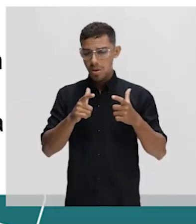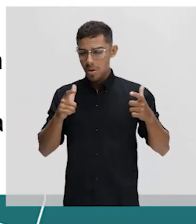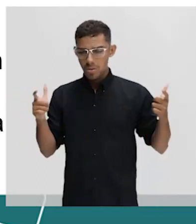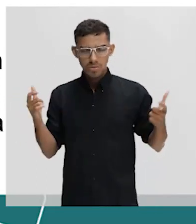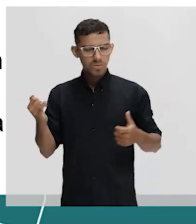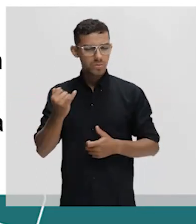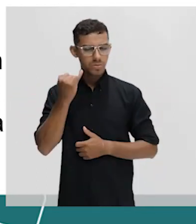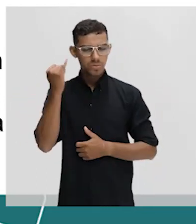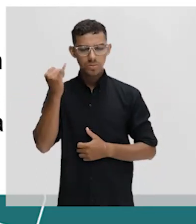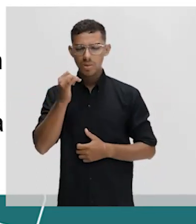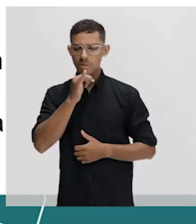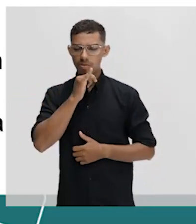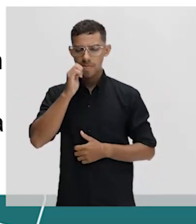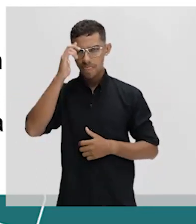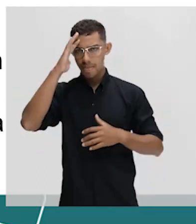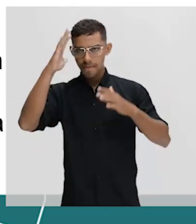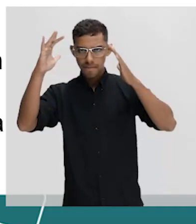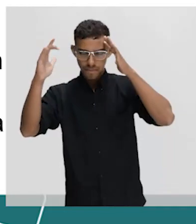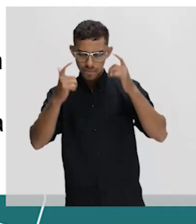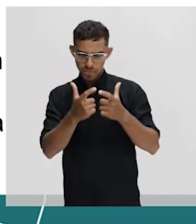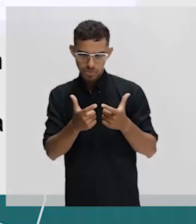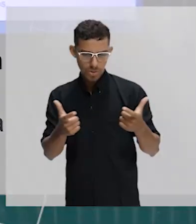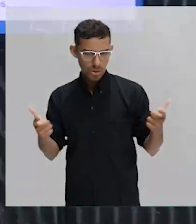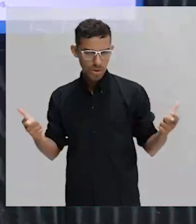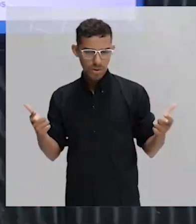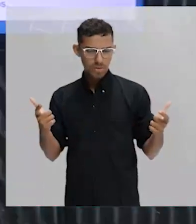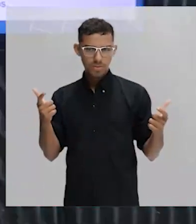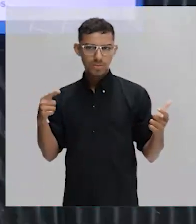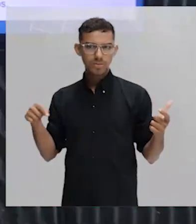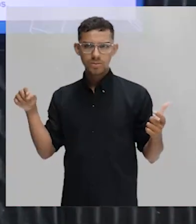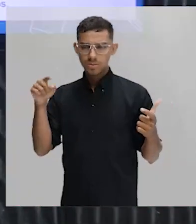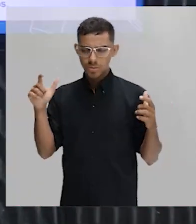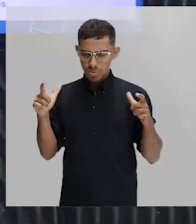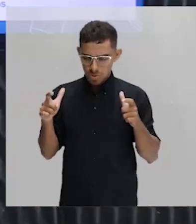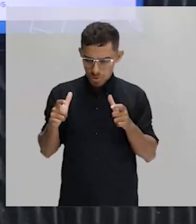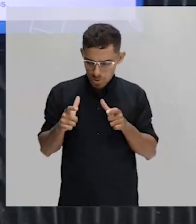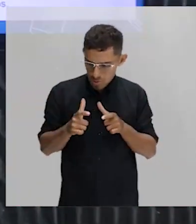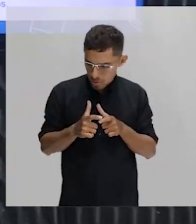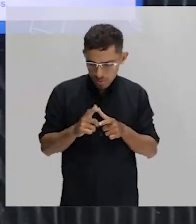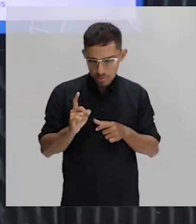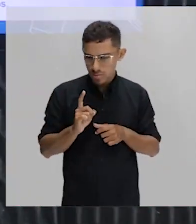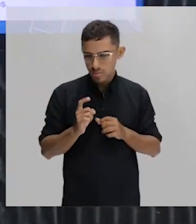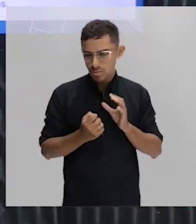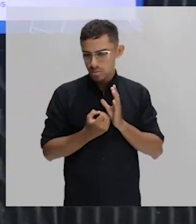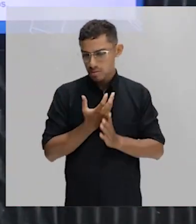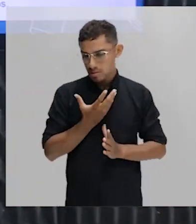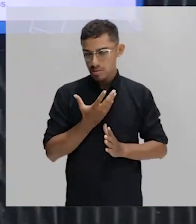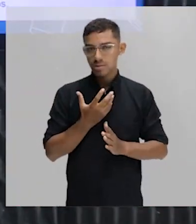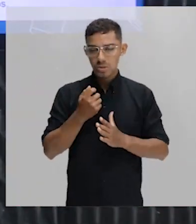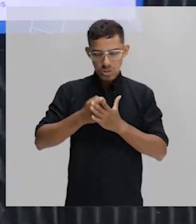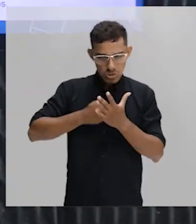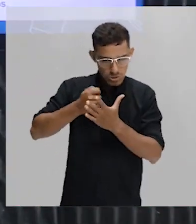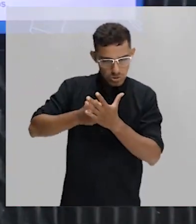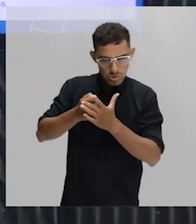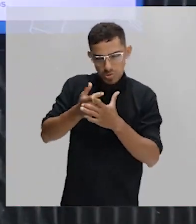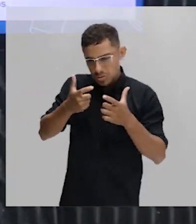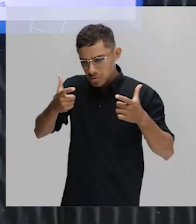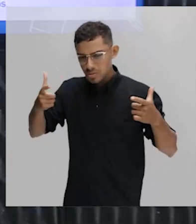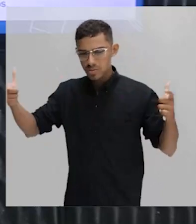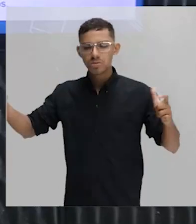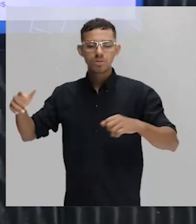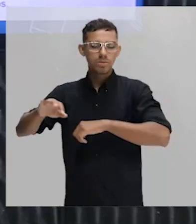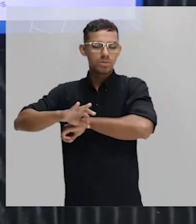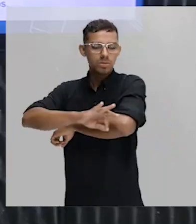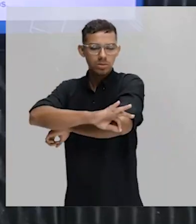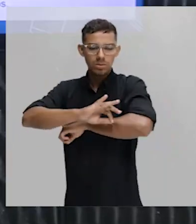bizantina é superlativo, é grandioso. Ele não é feito para ser pequenininho, ele é feito para ser muito grande, né? A igreja de Santa Sofia